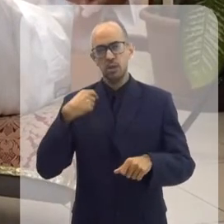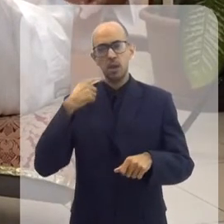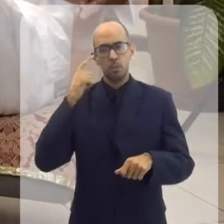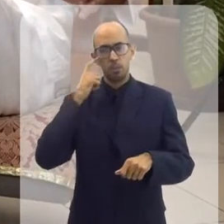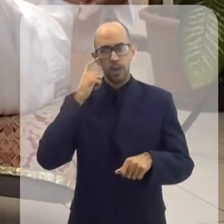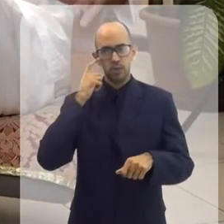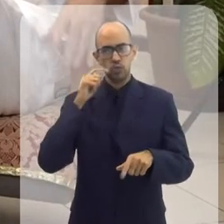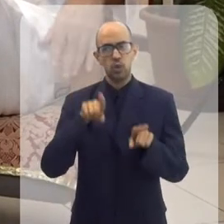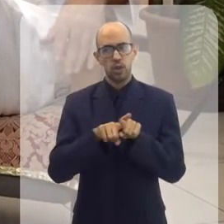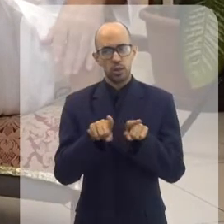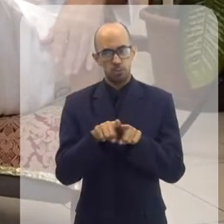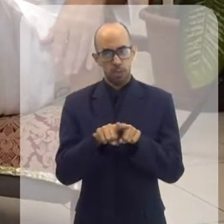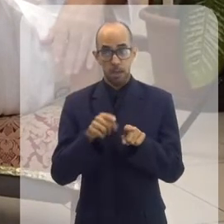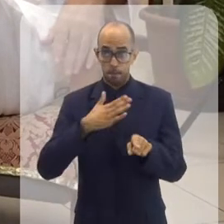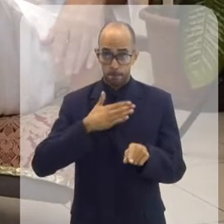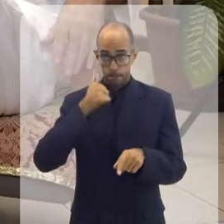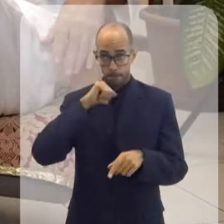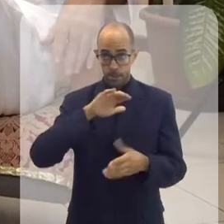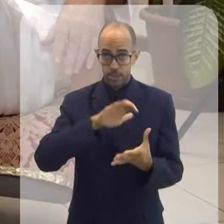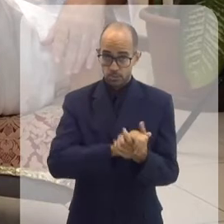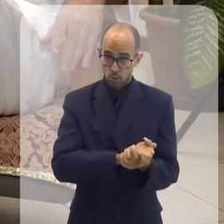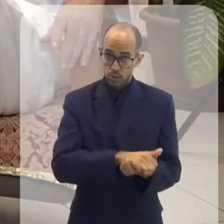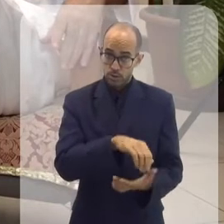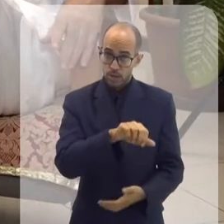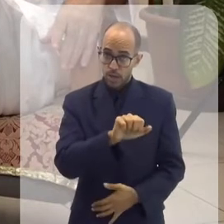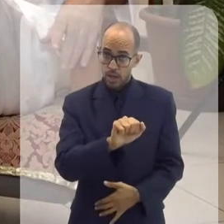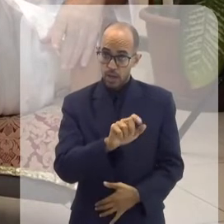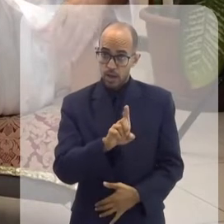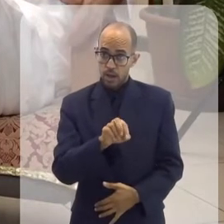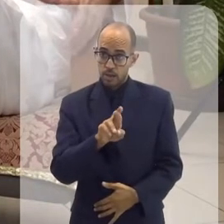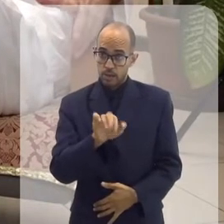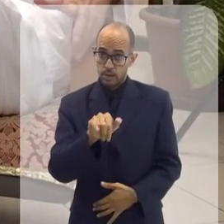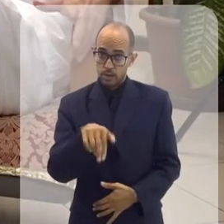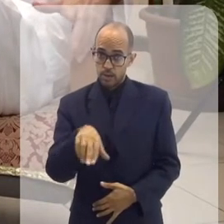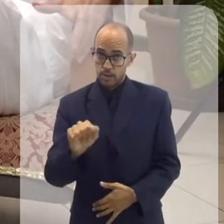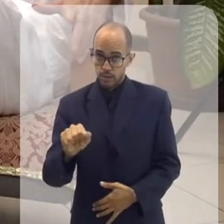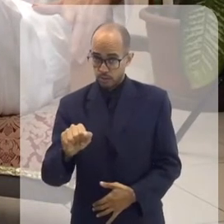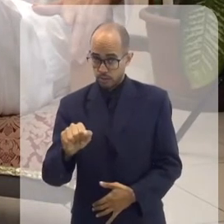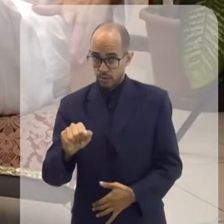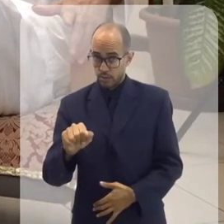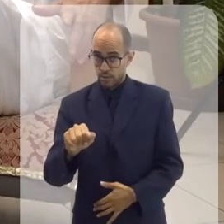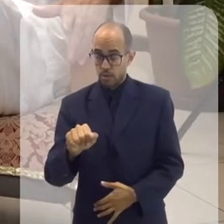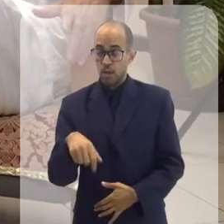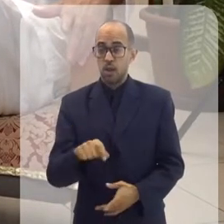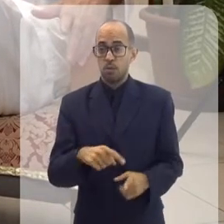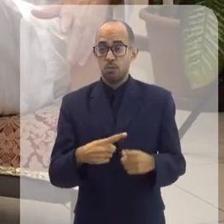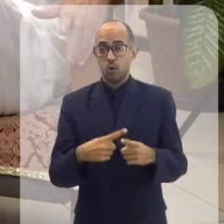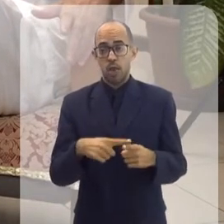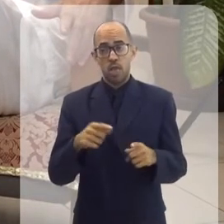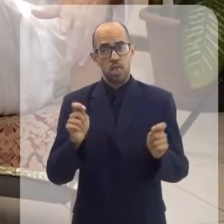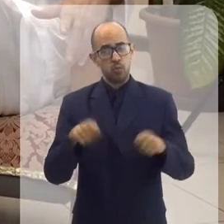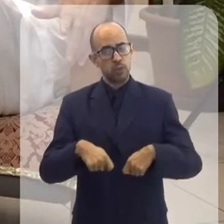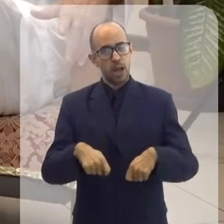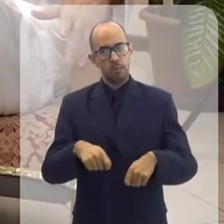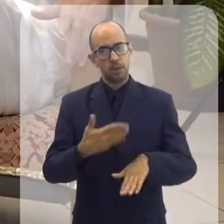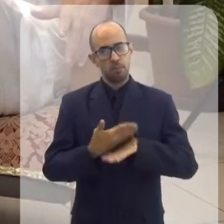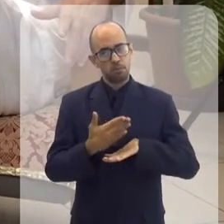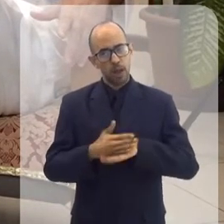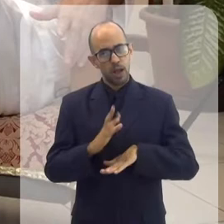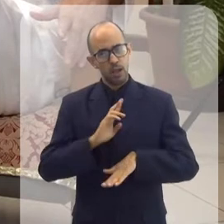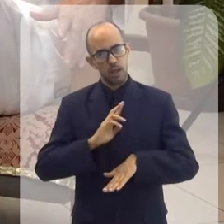realmente penso tanto eu quanto Adriana minha esposa que não pode haver religiosidade